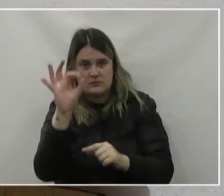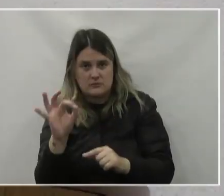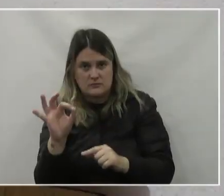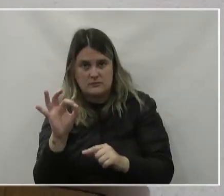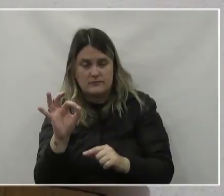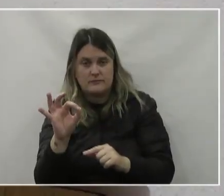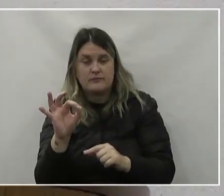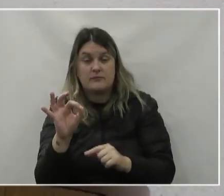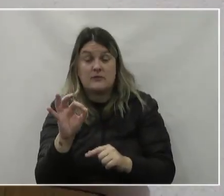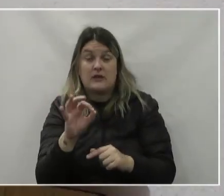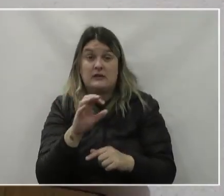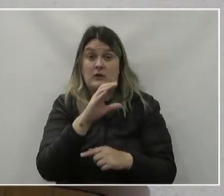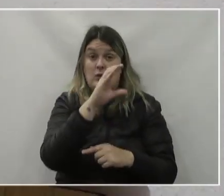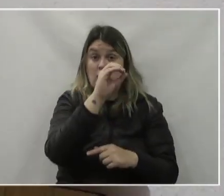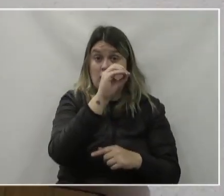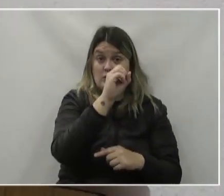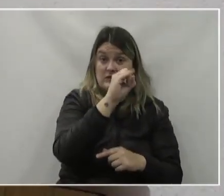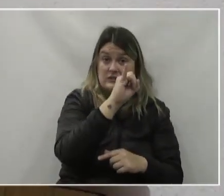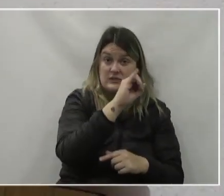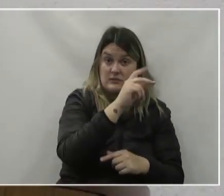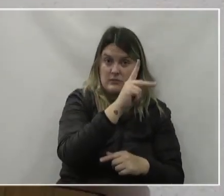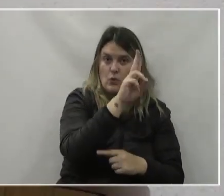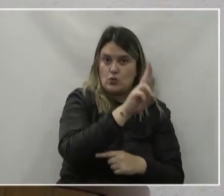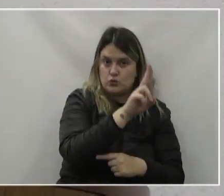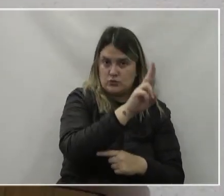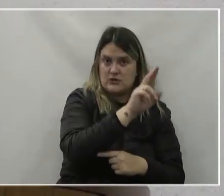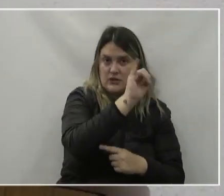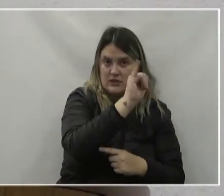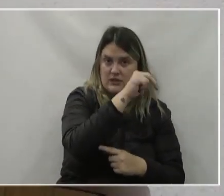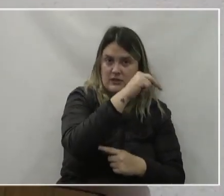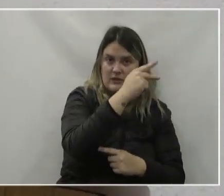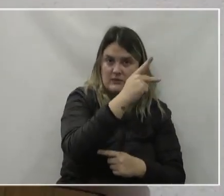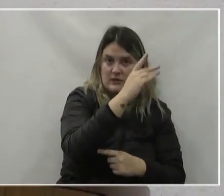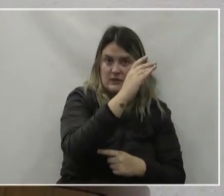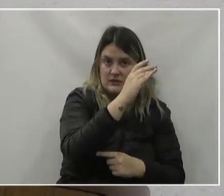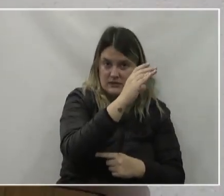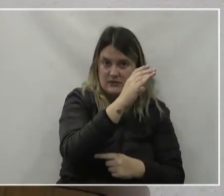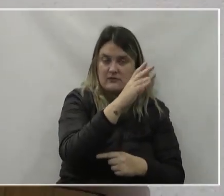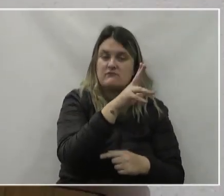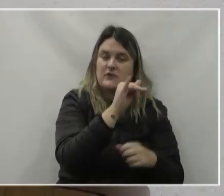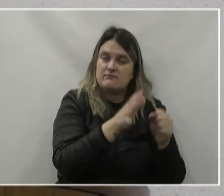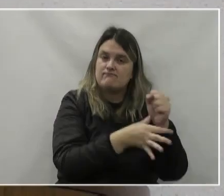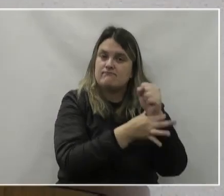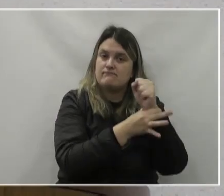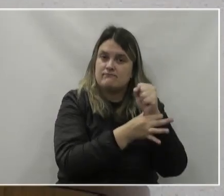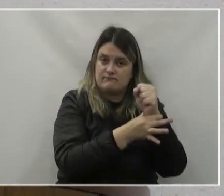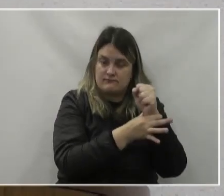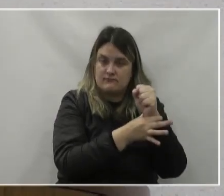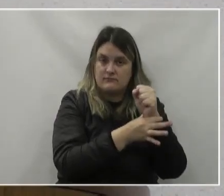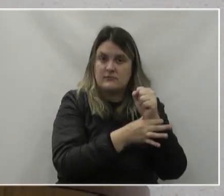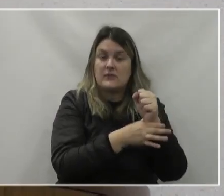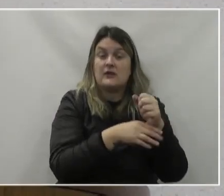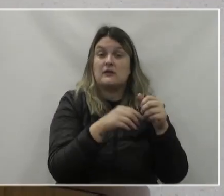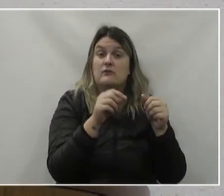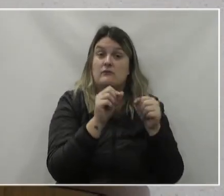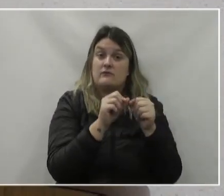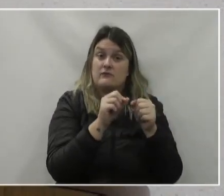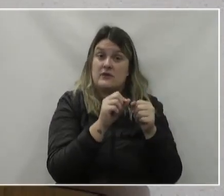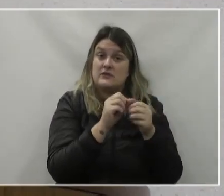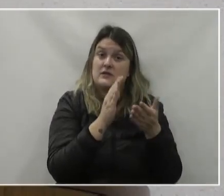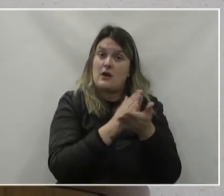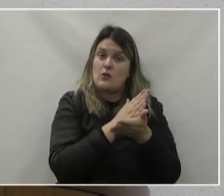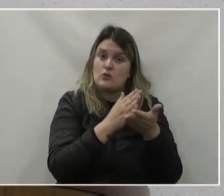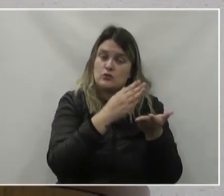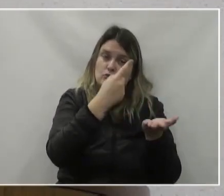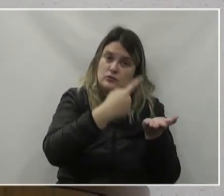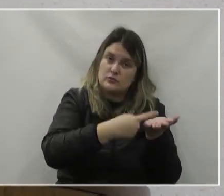aí, como a COSIP está no INPC, a gente teria uma certa segurança, uma certa folga. Então, esses foram os termos que